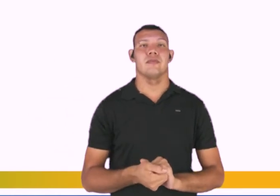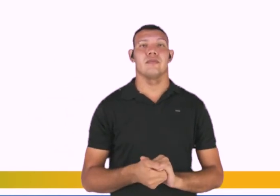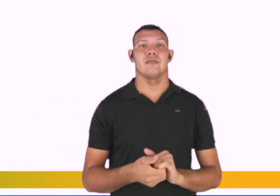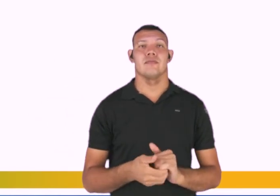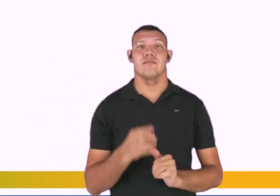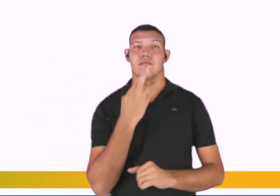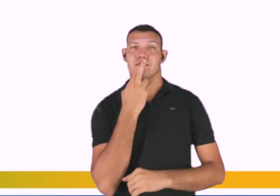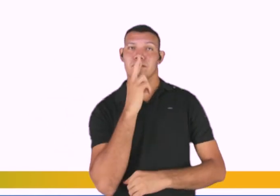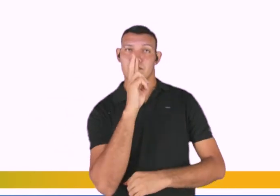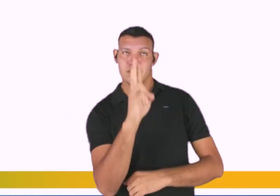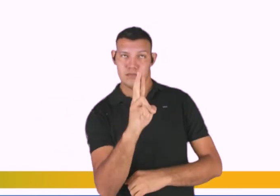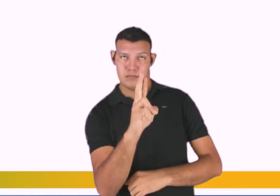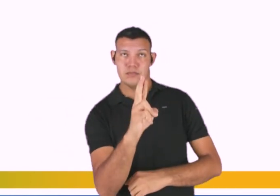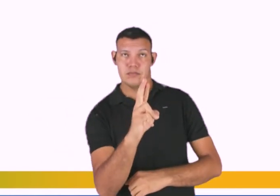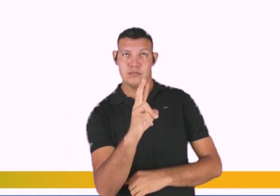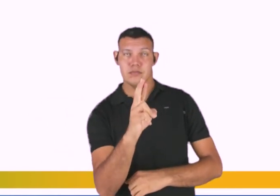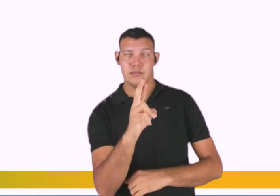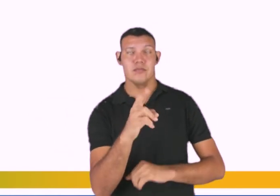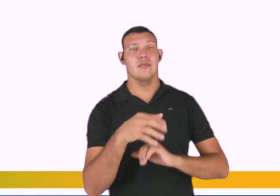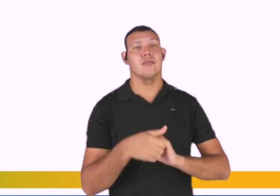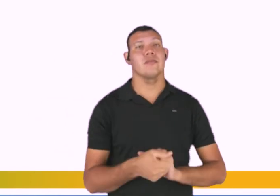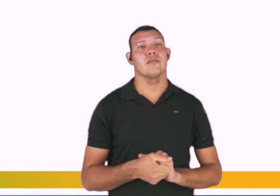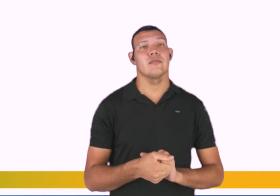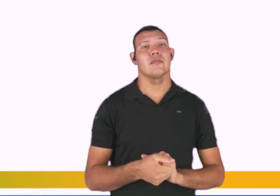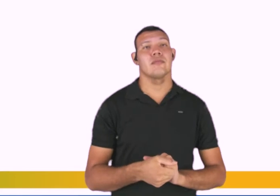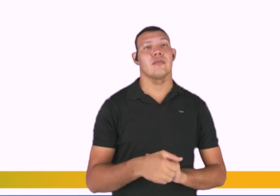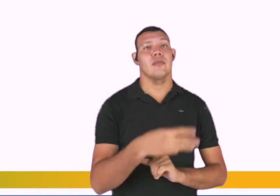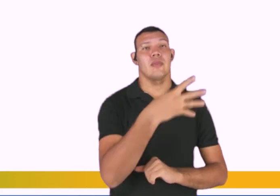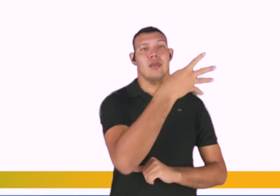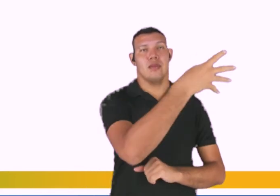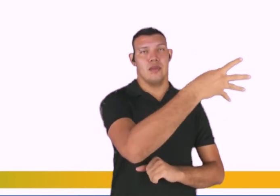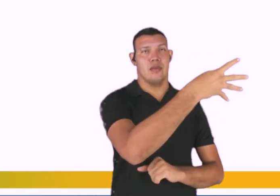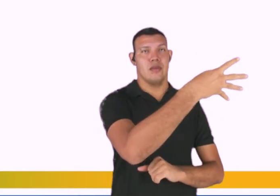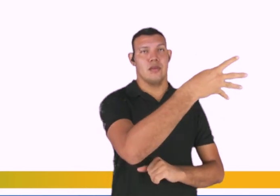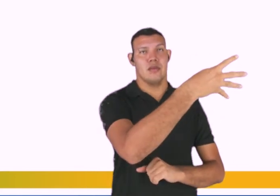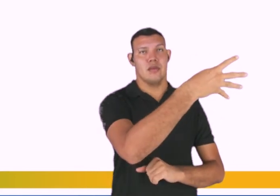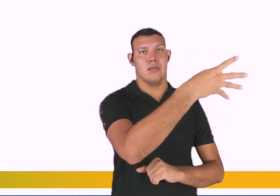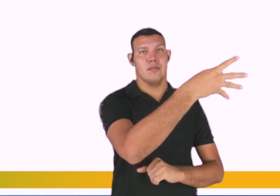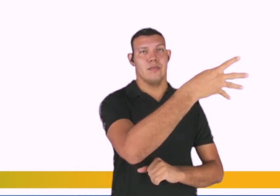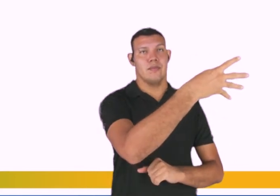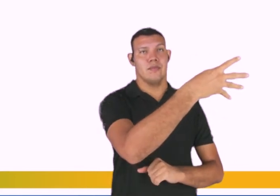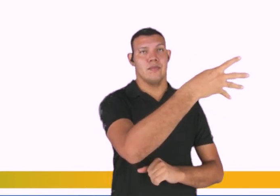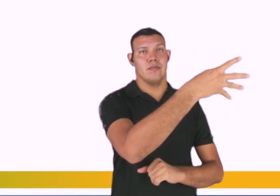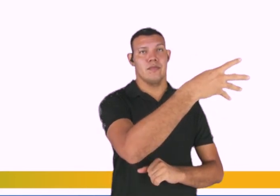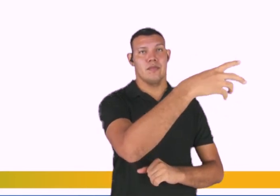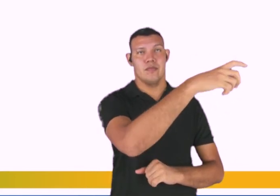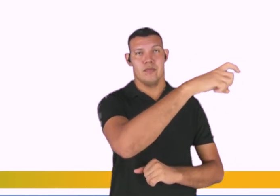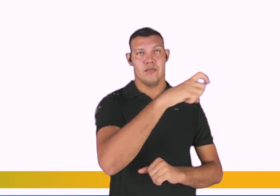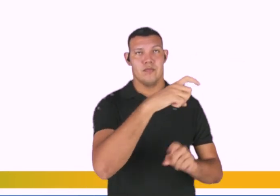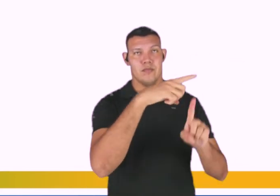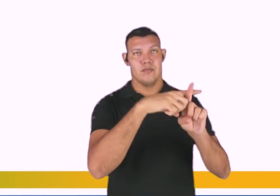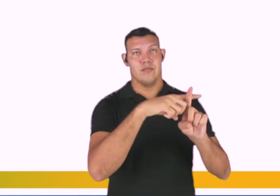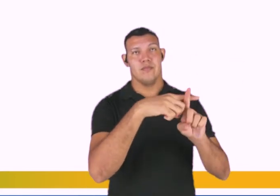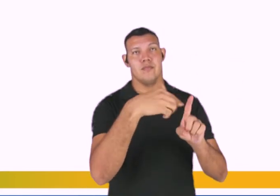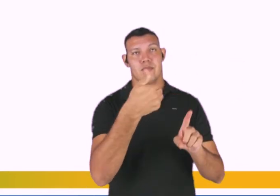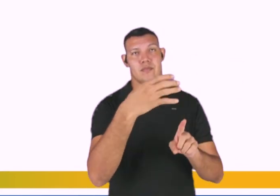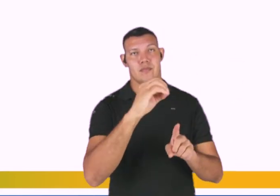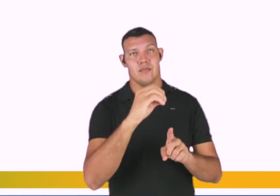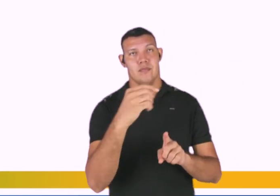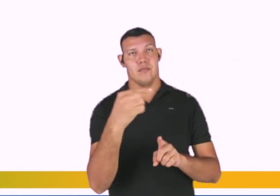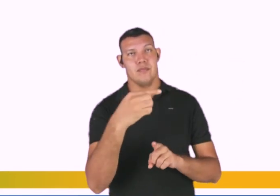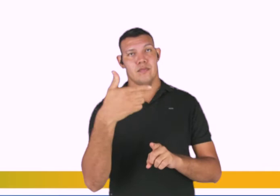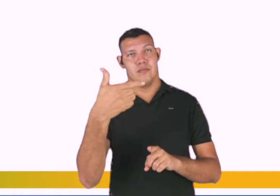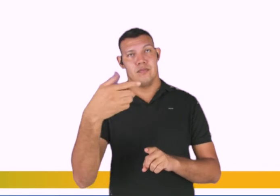Desenvolvendo essa multiplicação dessa constante pelo binômio, nós teremos a seguinte situação. 4x mais